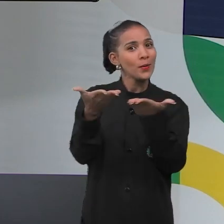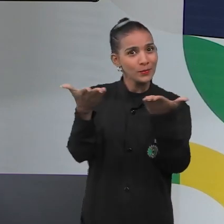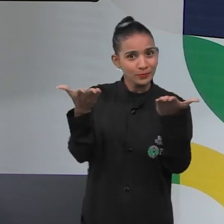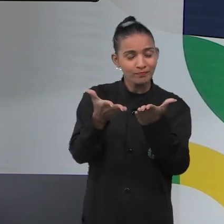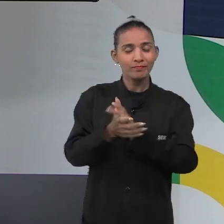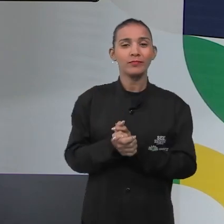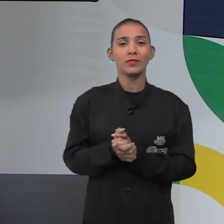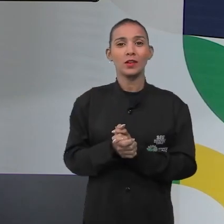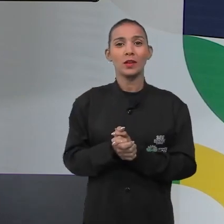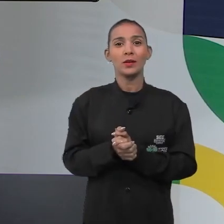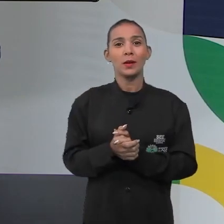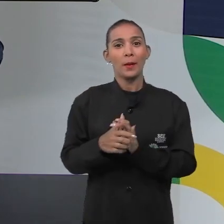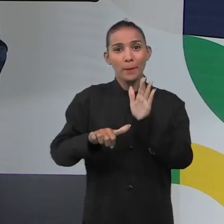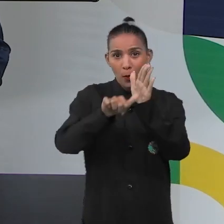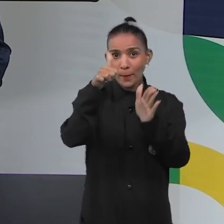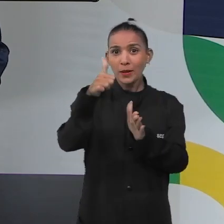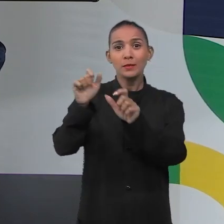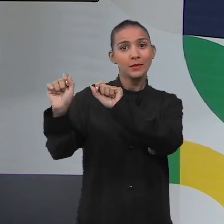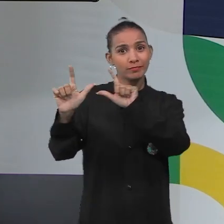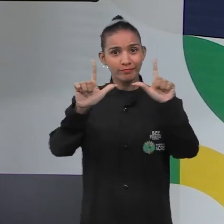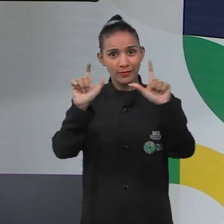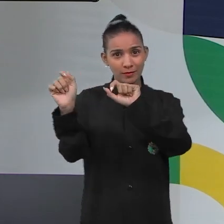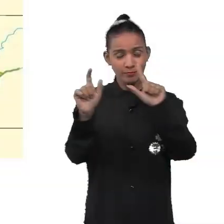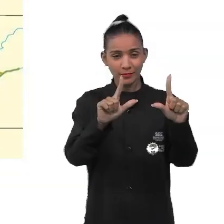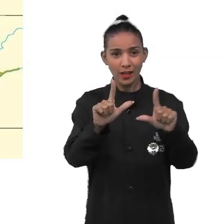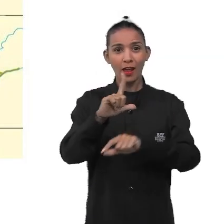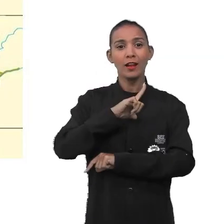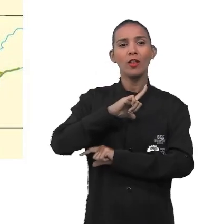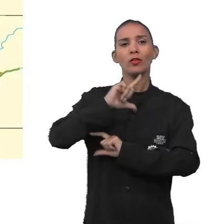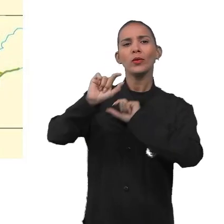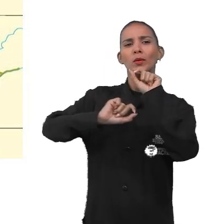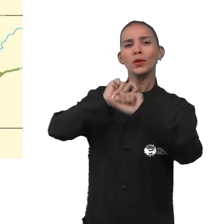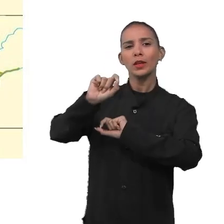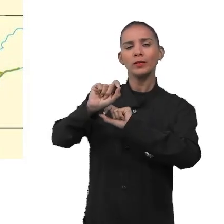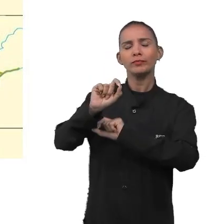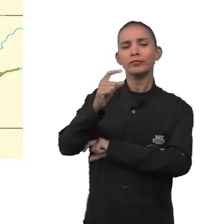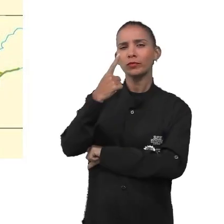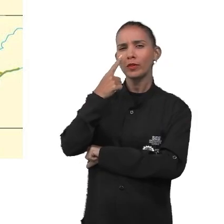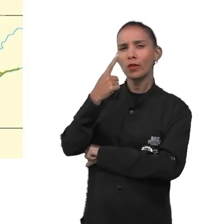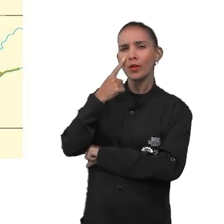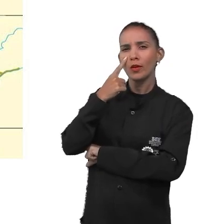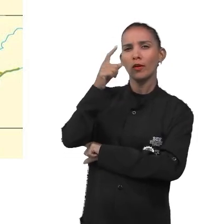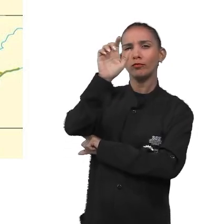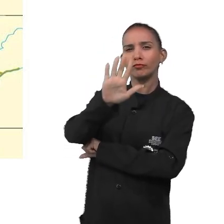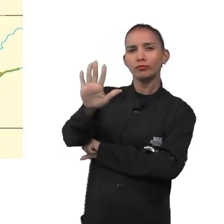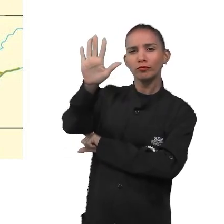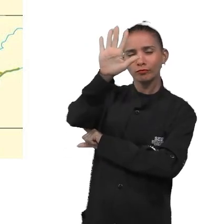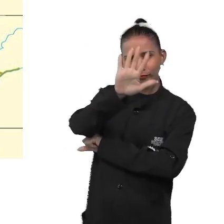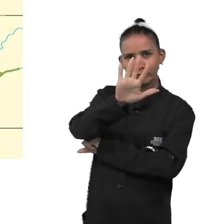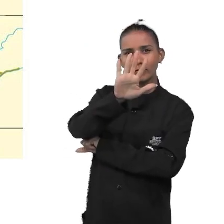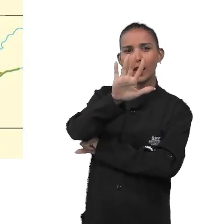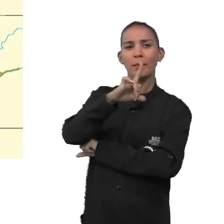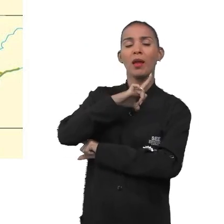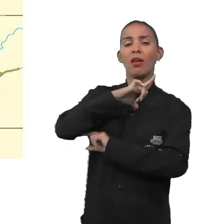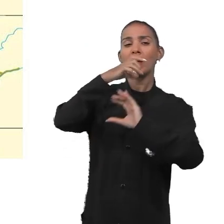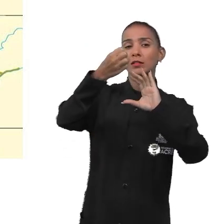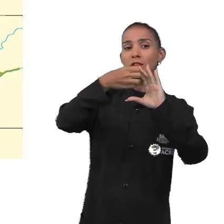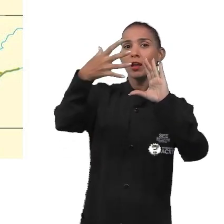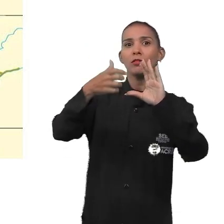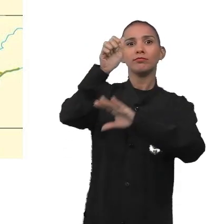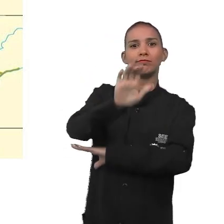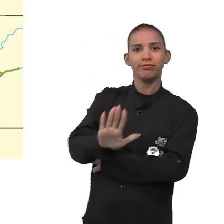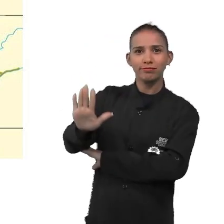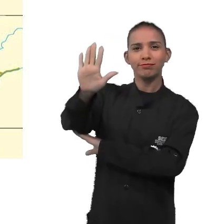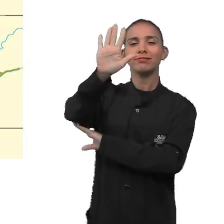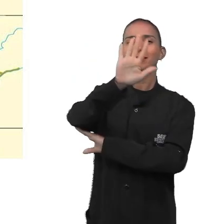aqui o primeiro slide. E aqui eu tenho um mapa do estado do Acre com as suas características